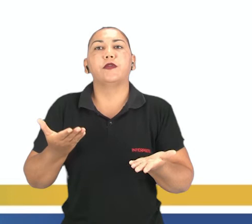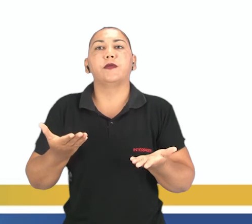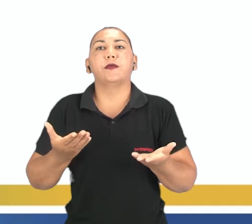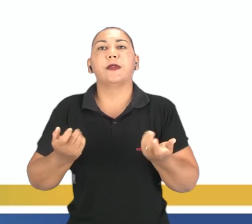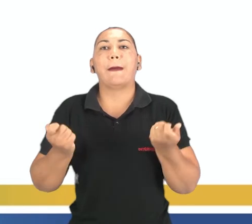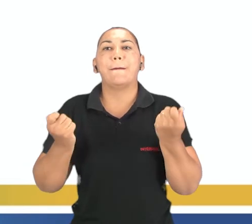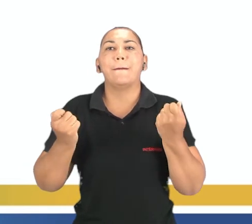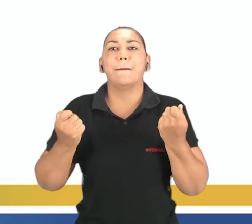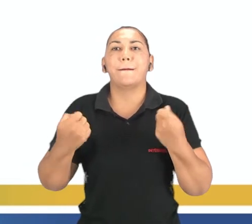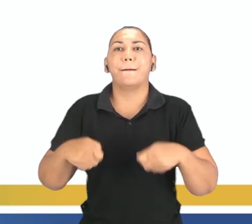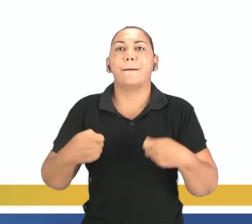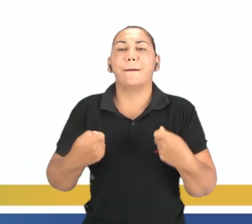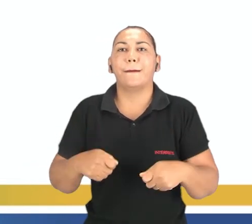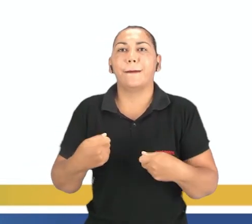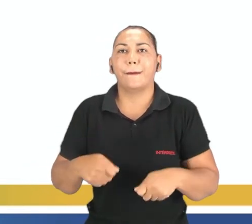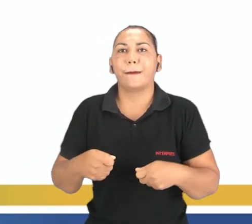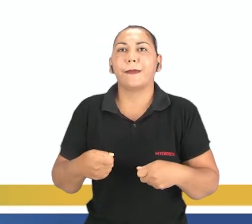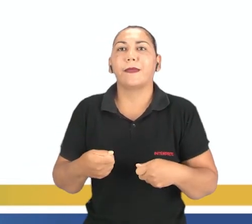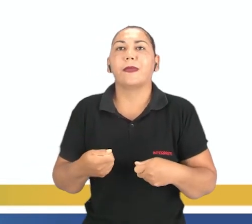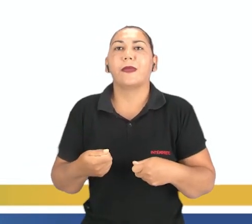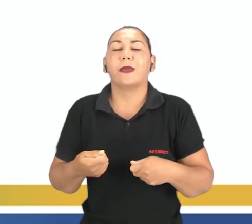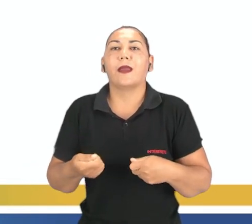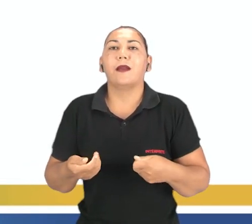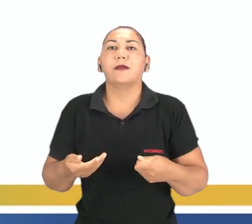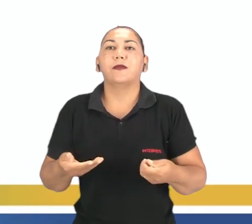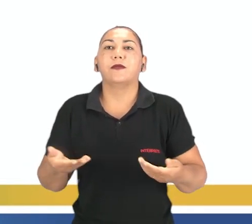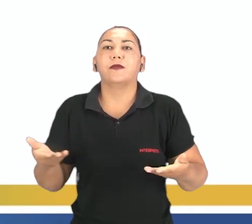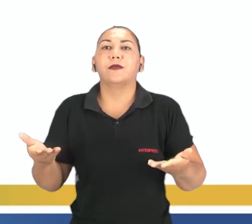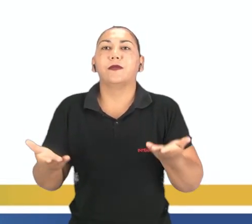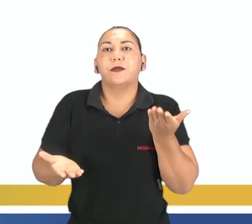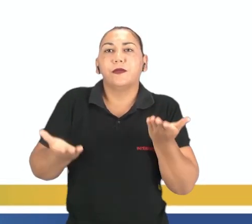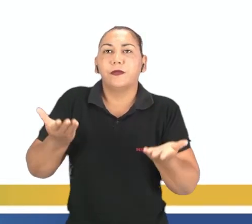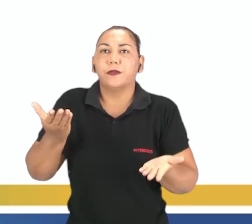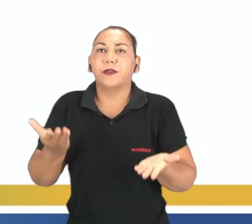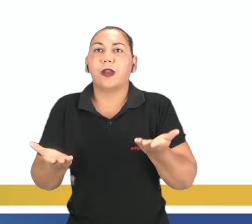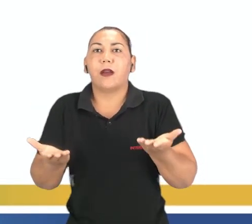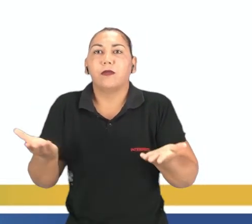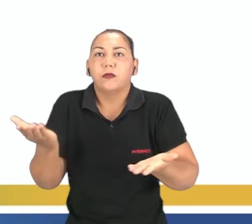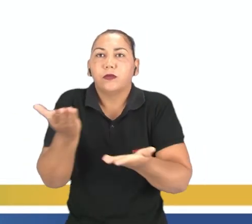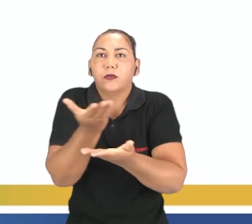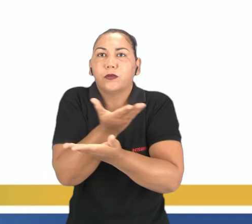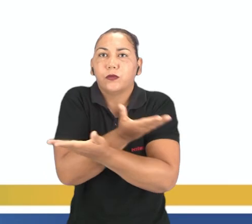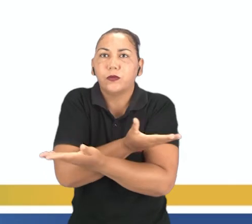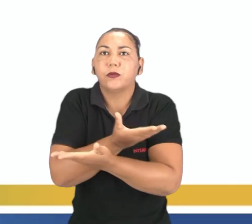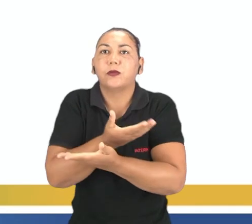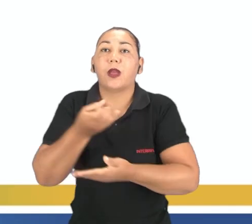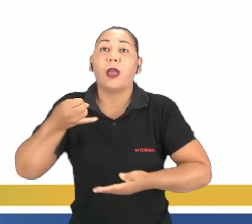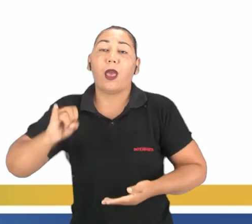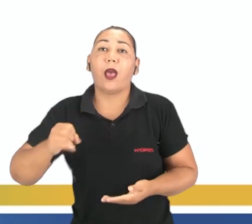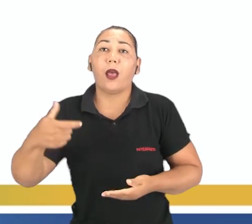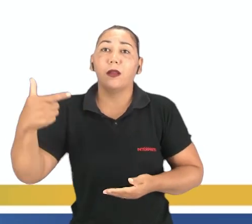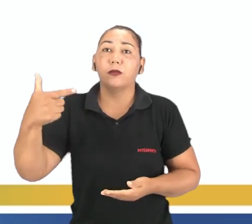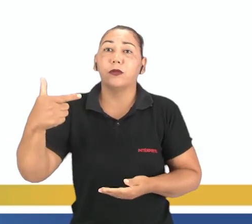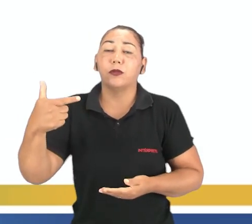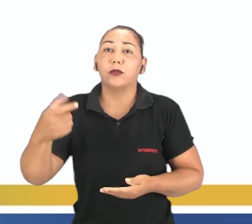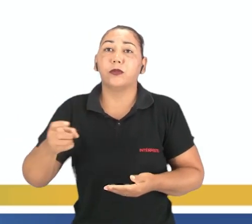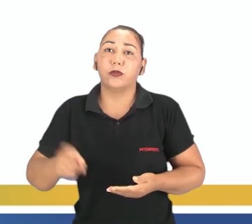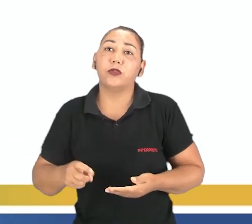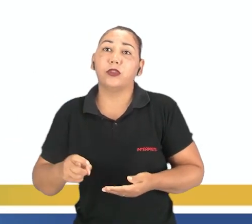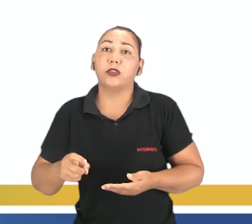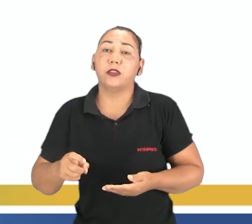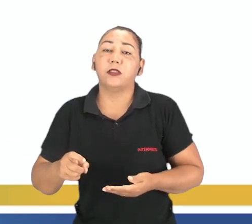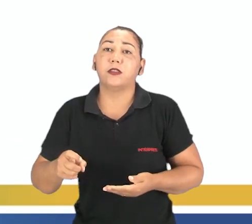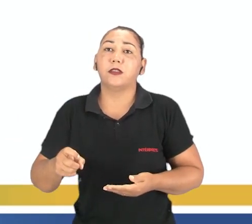a coluna do tempo, pois é nela que se encontra a variável x. Então, a gente vai inverter. Se tem 2 sobre x, vai ficar x sobre